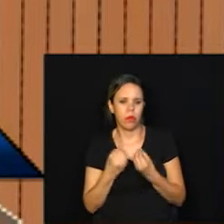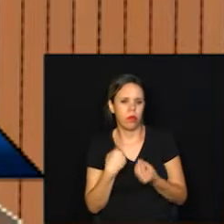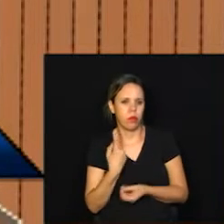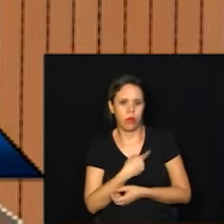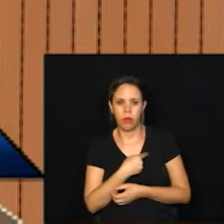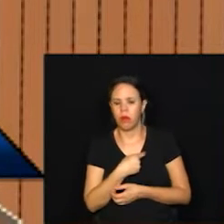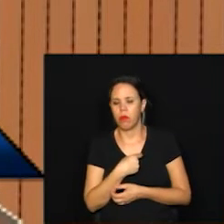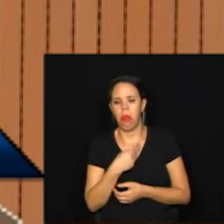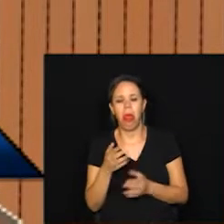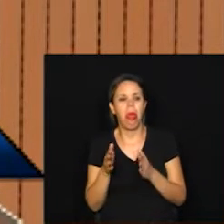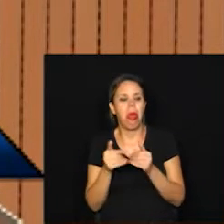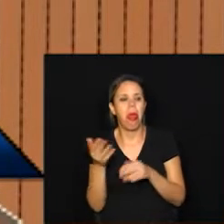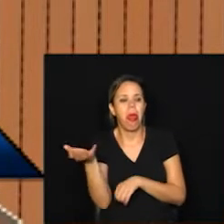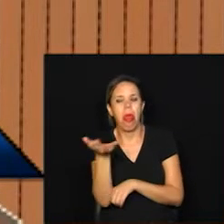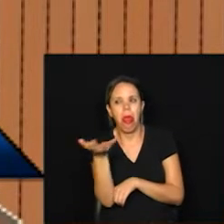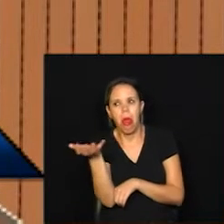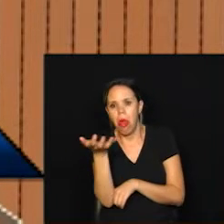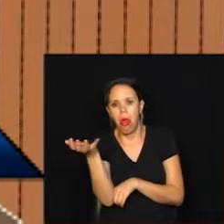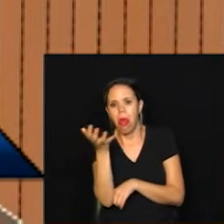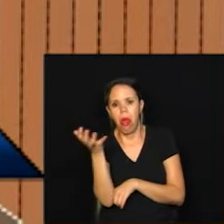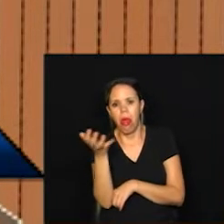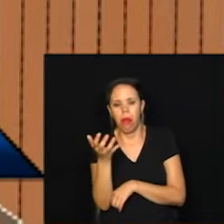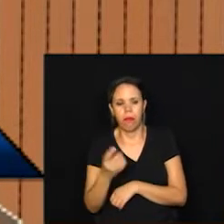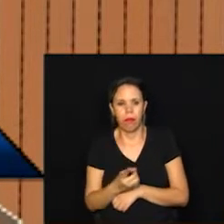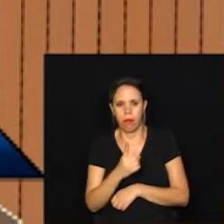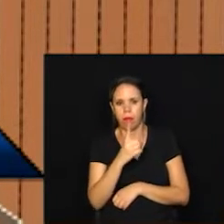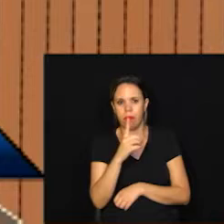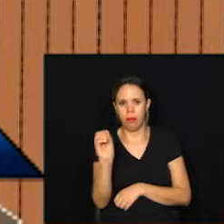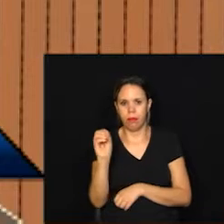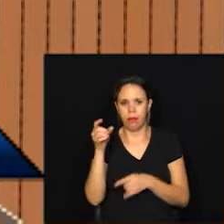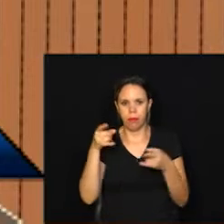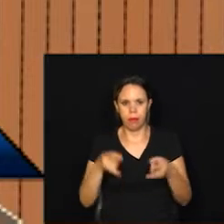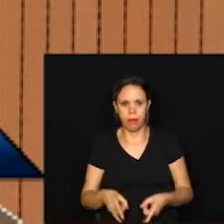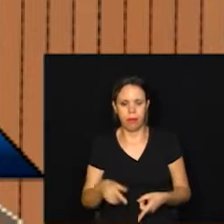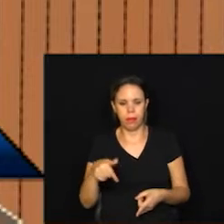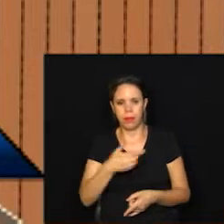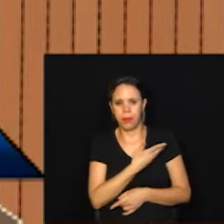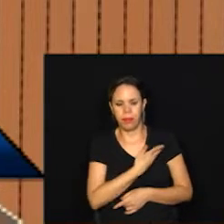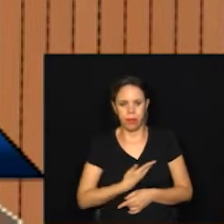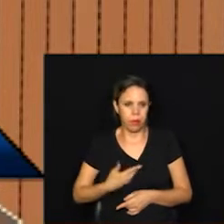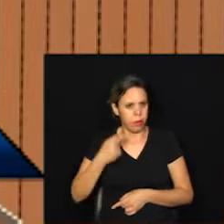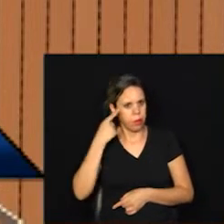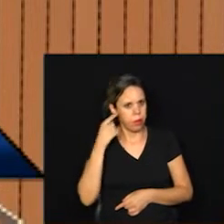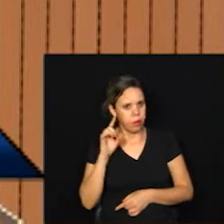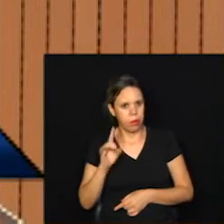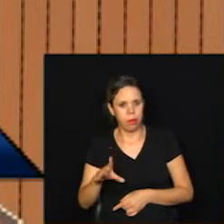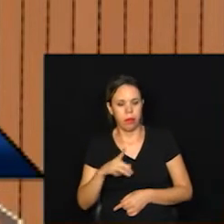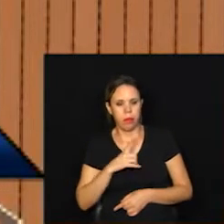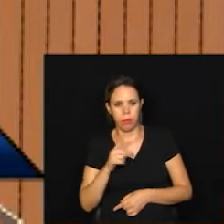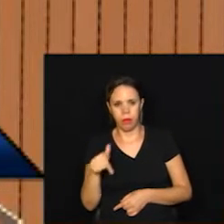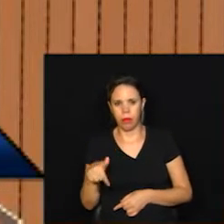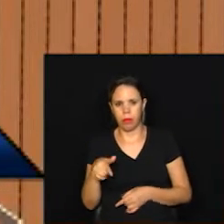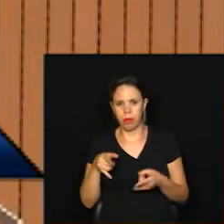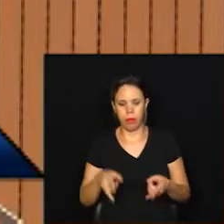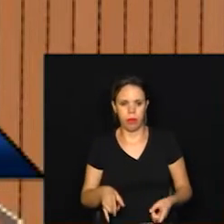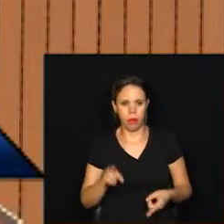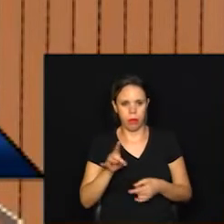estivesse mendigando por 10 leitos. Aqui o governo do estado tem apenas 17